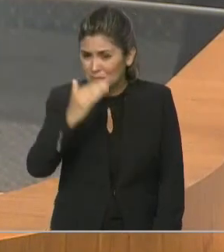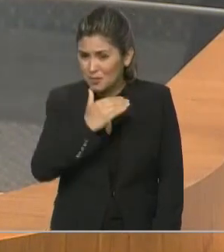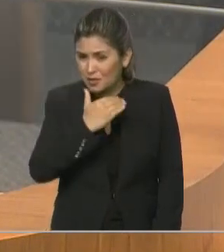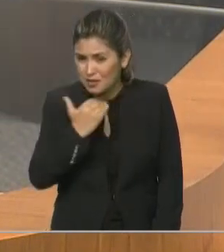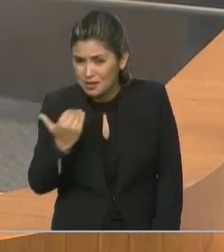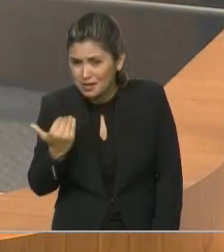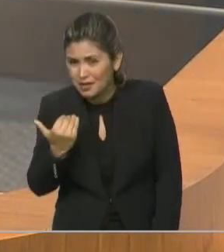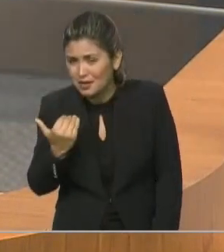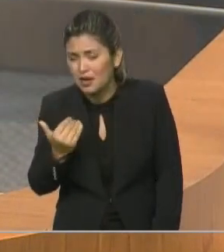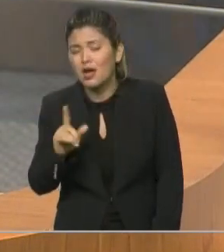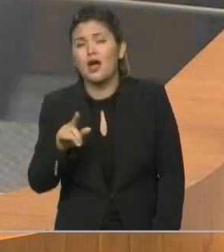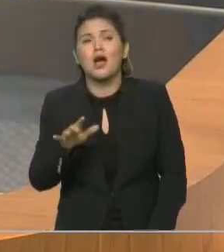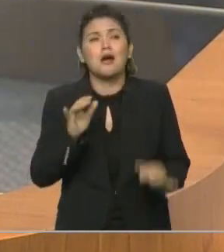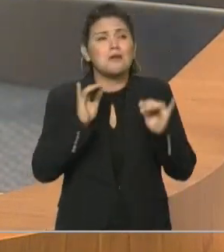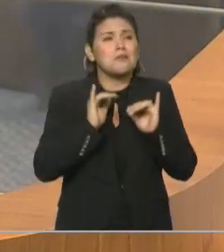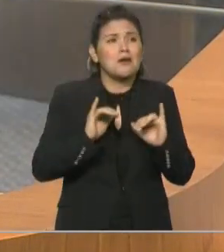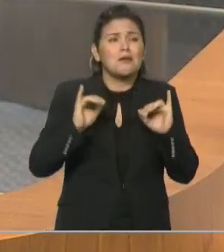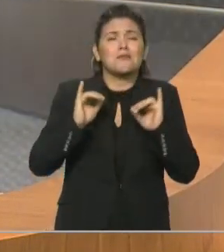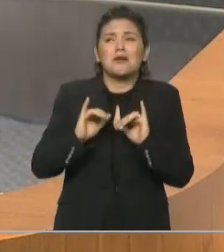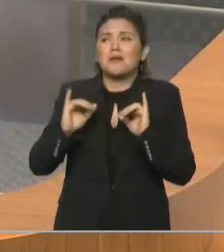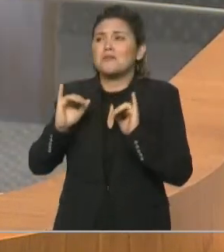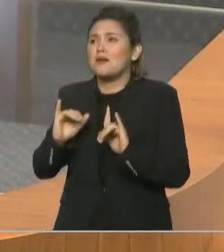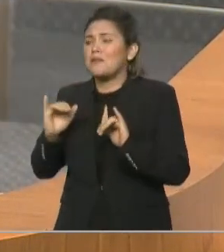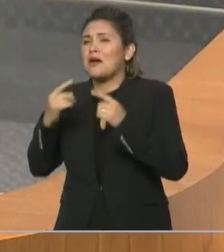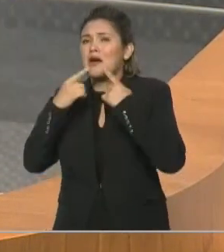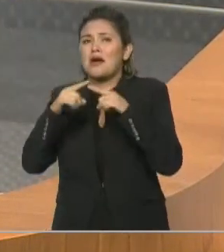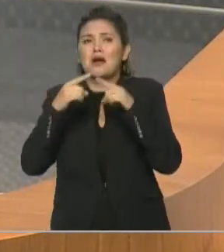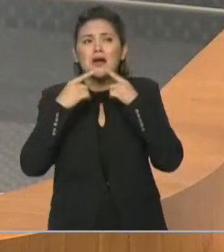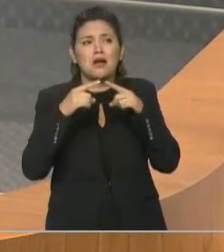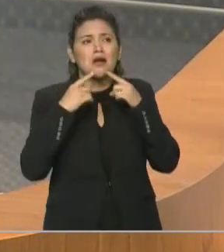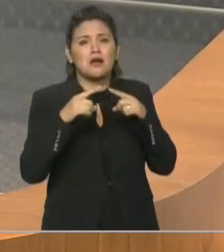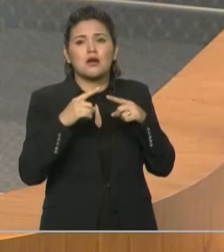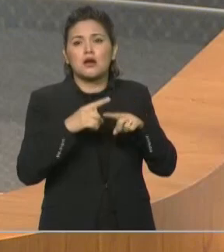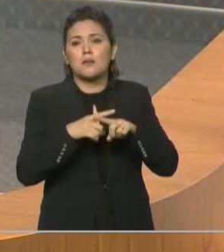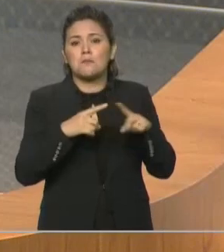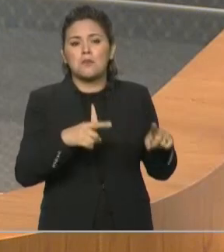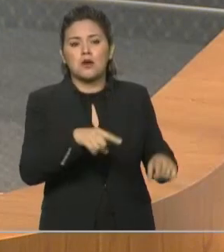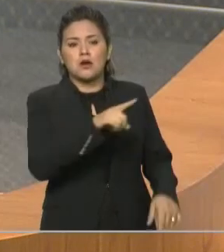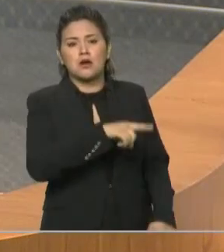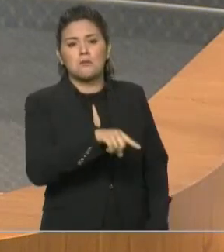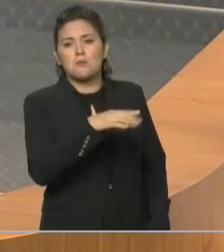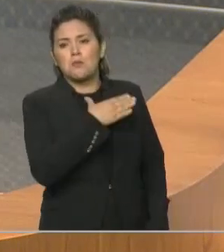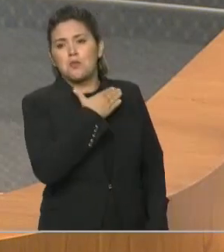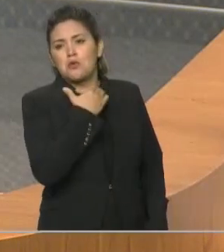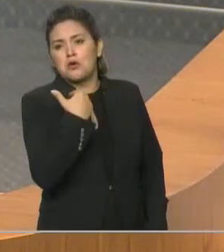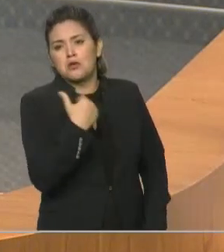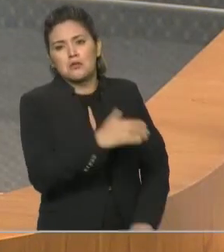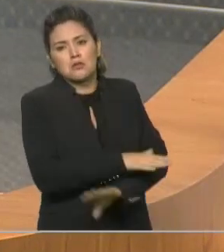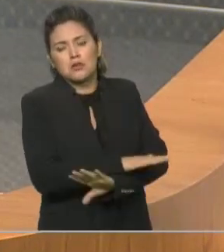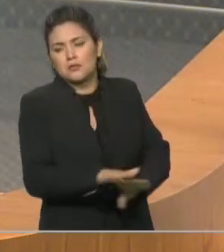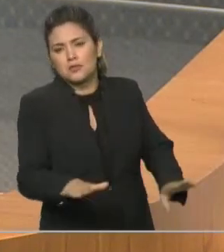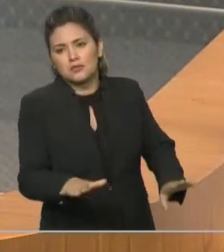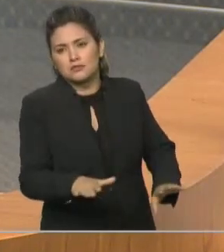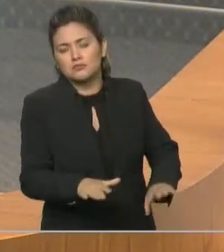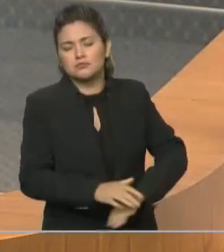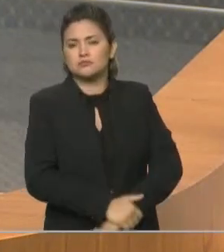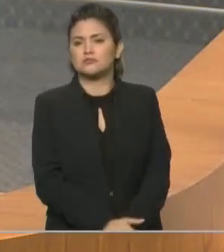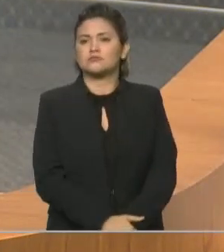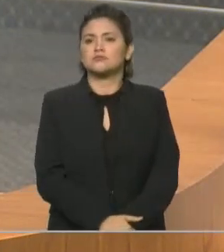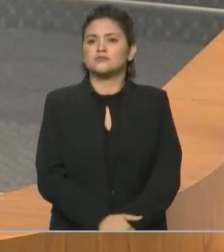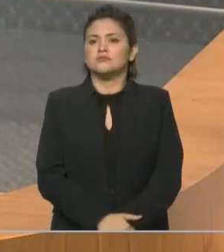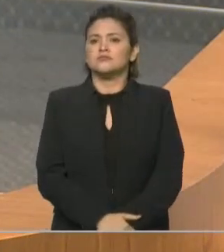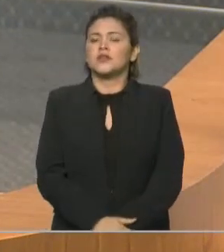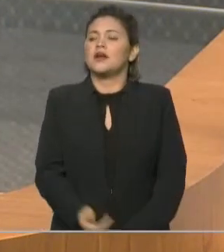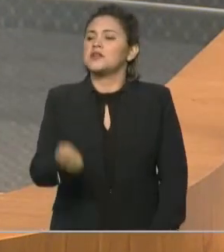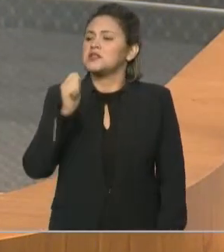mas não recuperar mais vidas, não recuperar mais danos físicos, não recuperar mais patrimônios. Aí vamos fazer entrevista